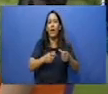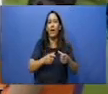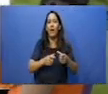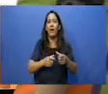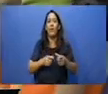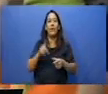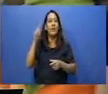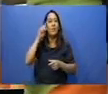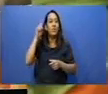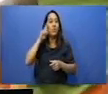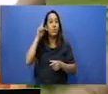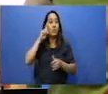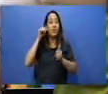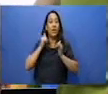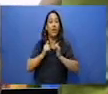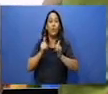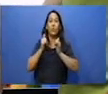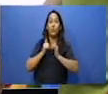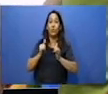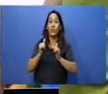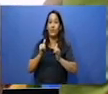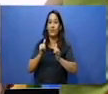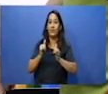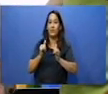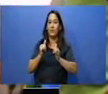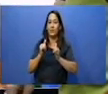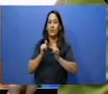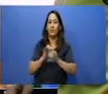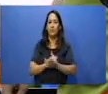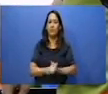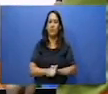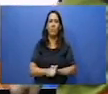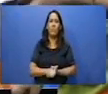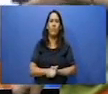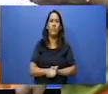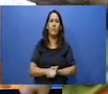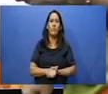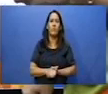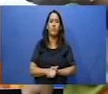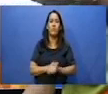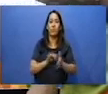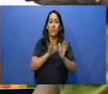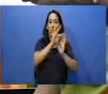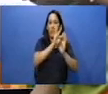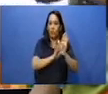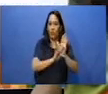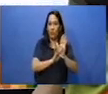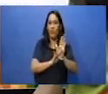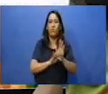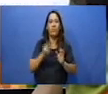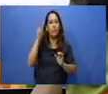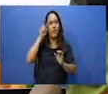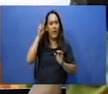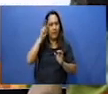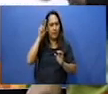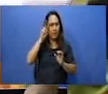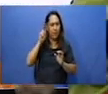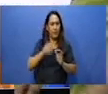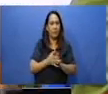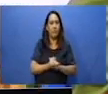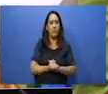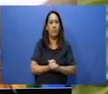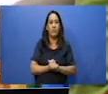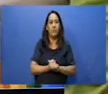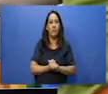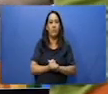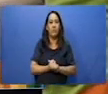notícia foi publicada? Lembra lá no nosso texto, lá na nossa notícia? Vou pôr a nossa colinha